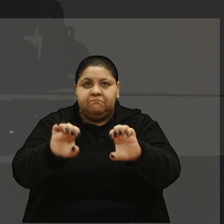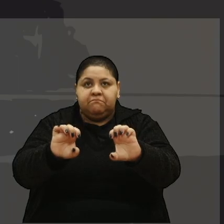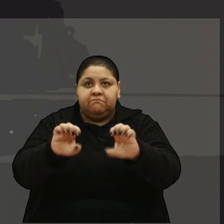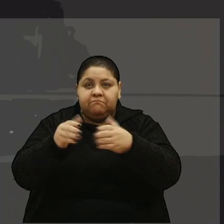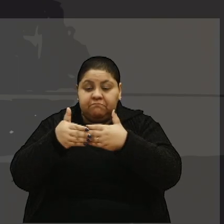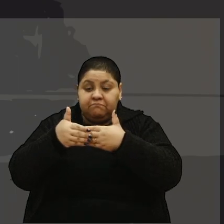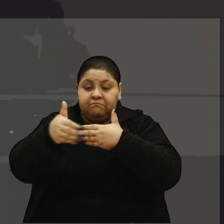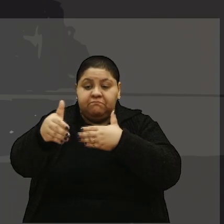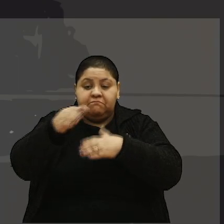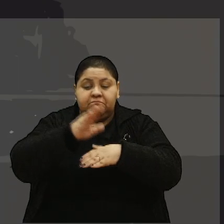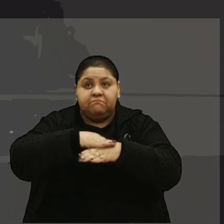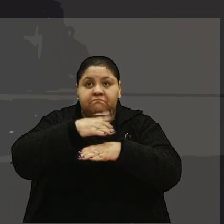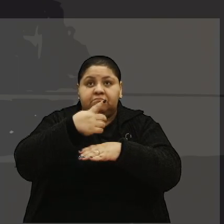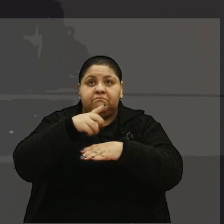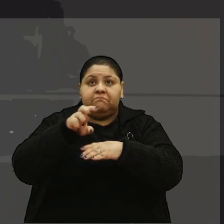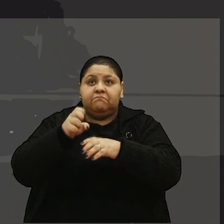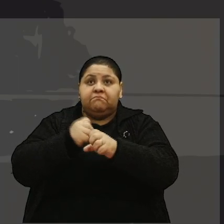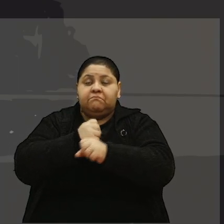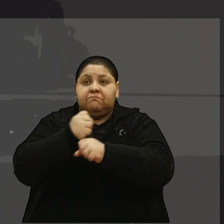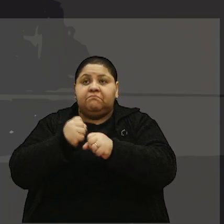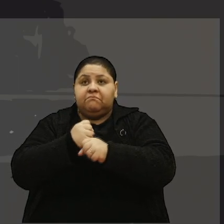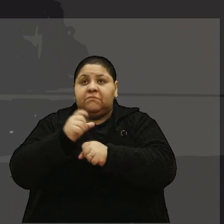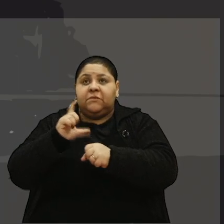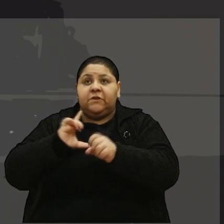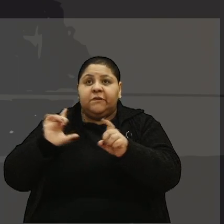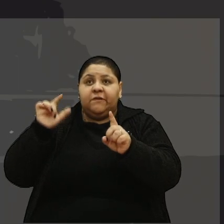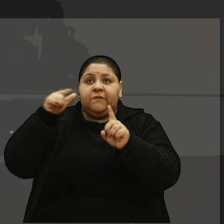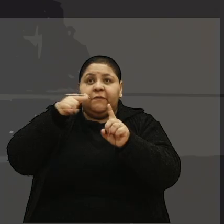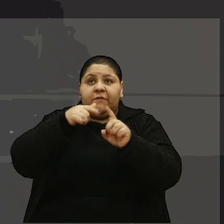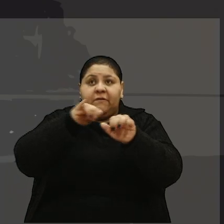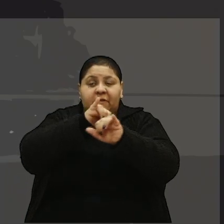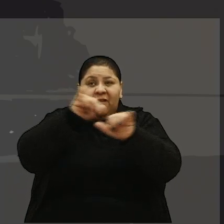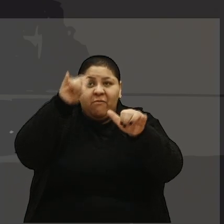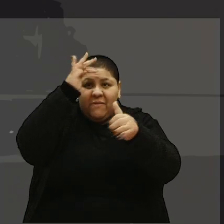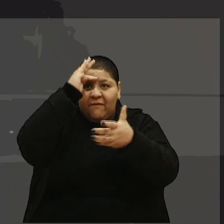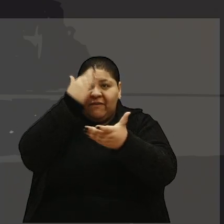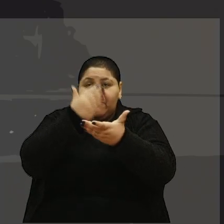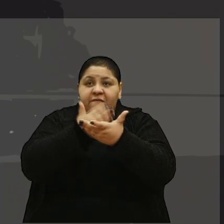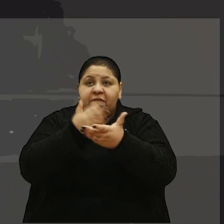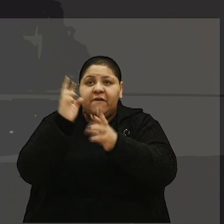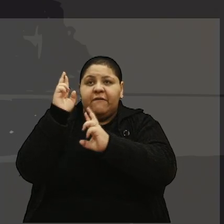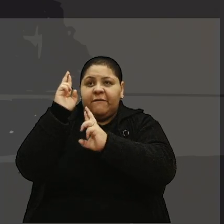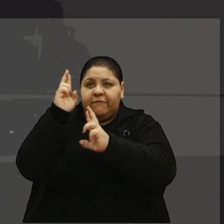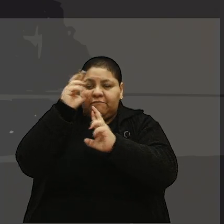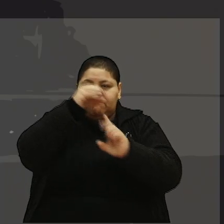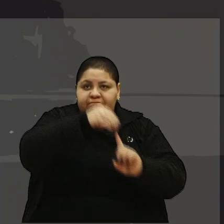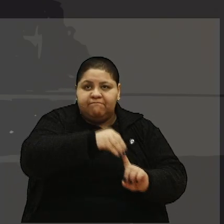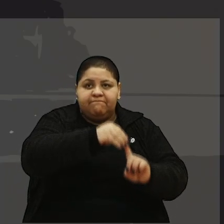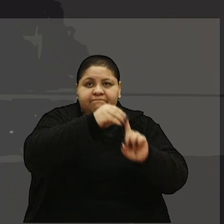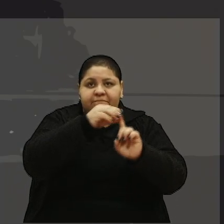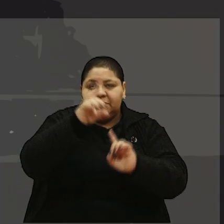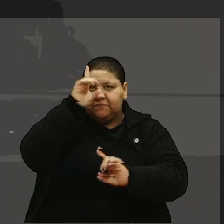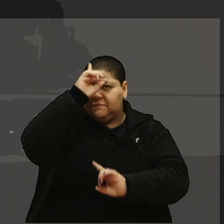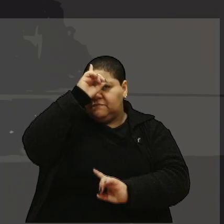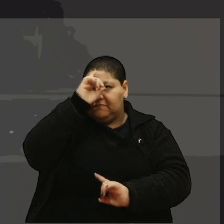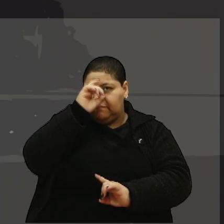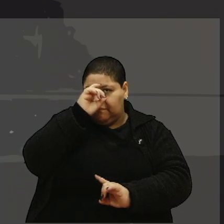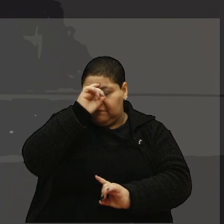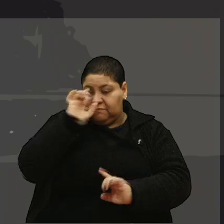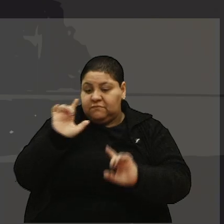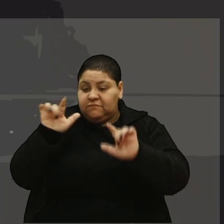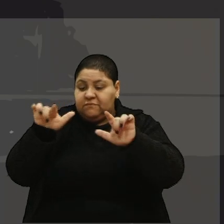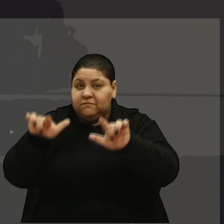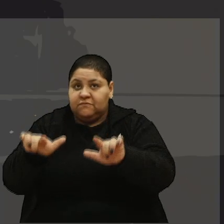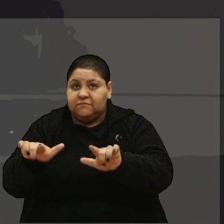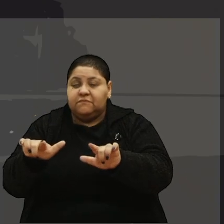Durante mais de 15 anos, busco levar a palavra de fé e esperança, principalmente em hospitais, em lugares que